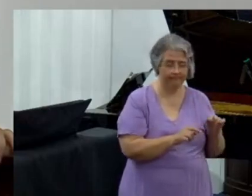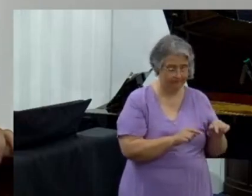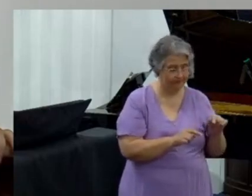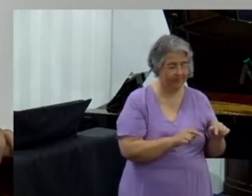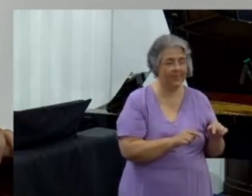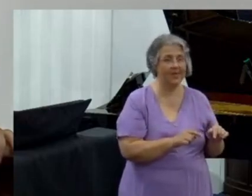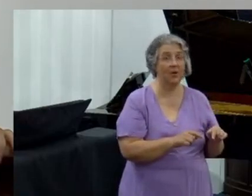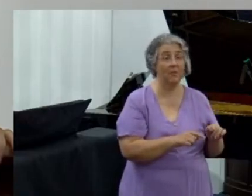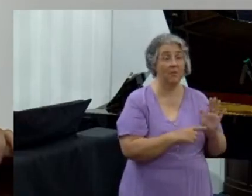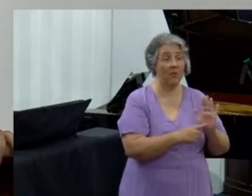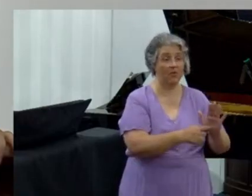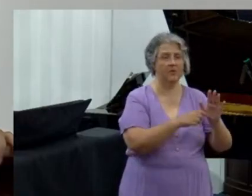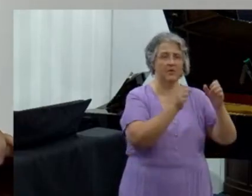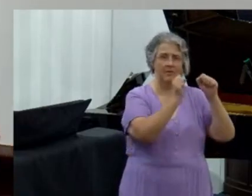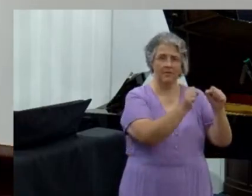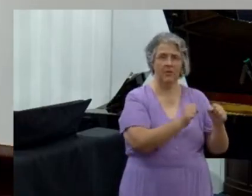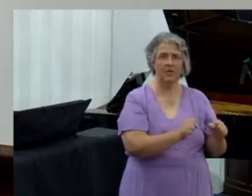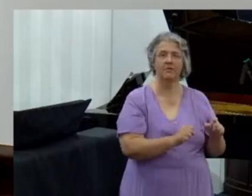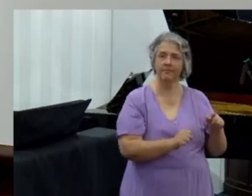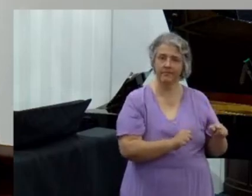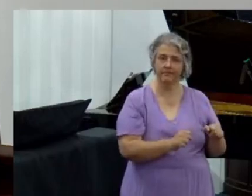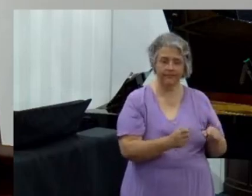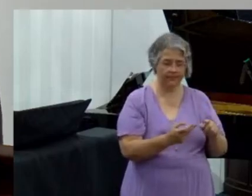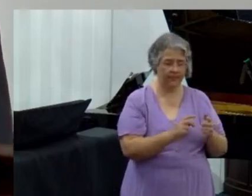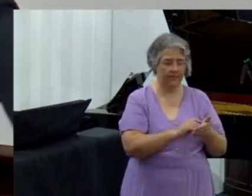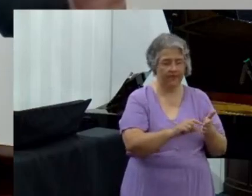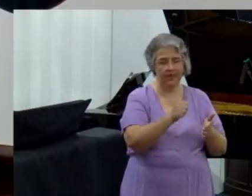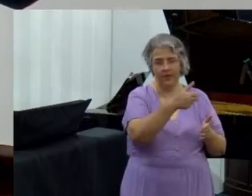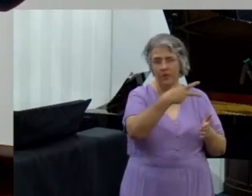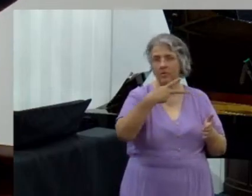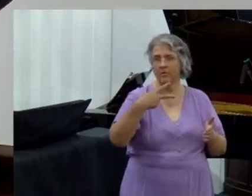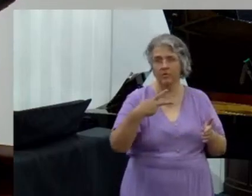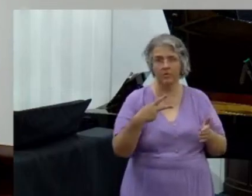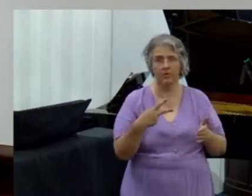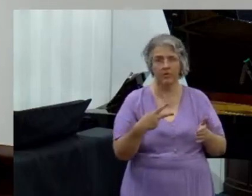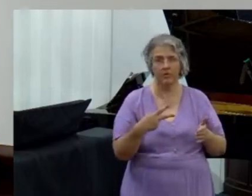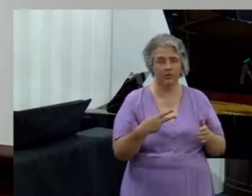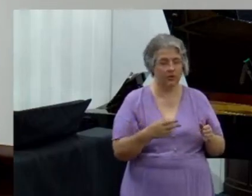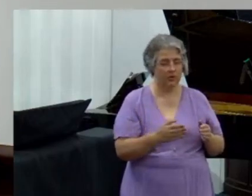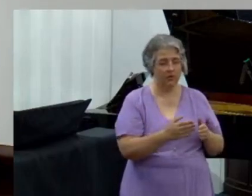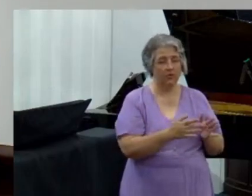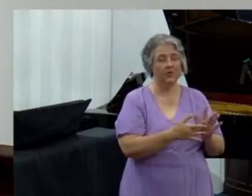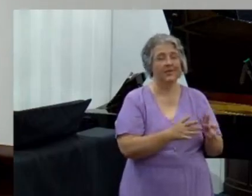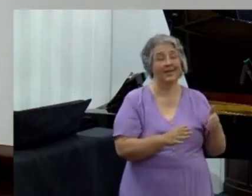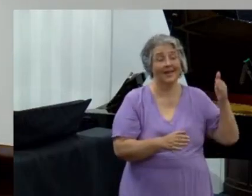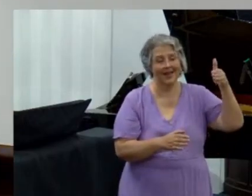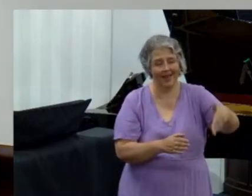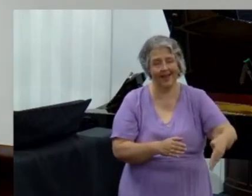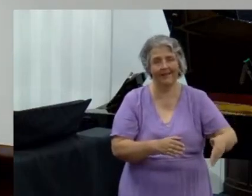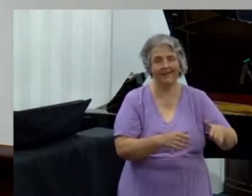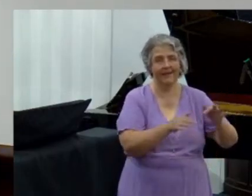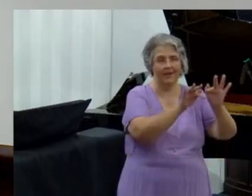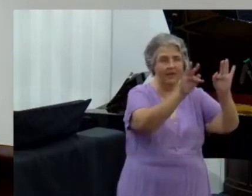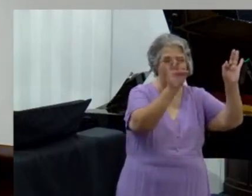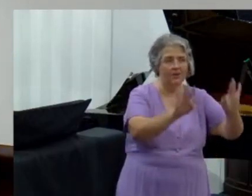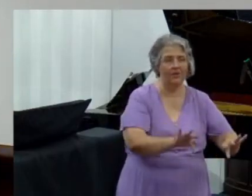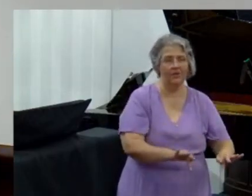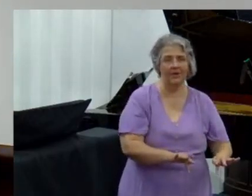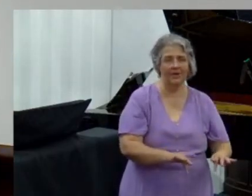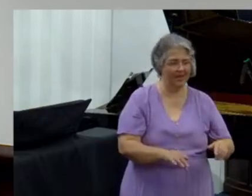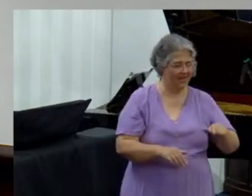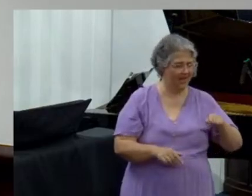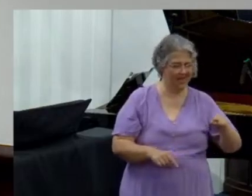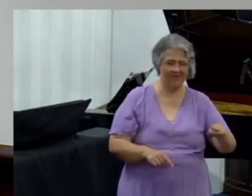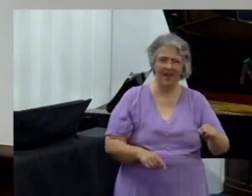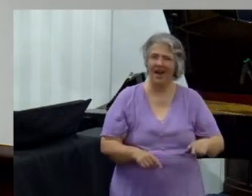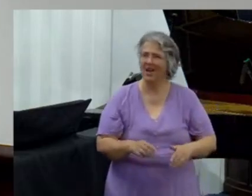sua autoridade sobre o templo. Versículo 12, Jesus Cristo entra no templo, e ao entrar no templo começa a expulsar aquilo